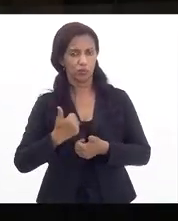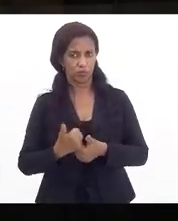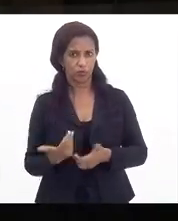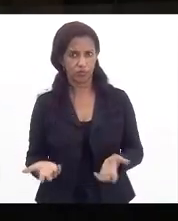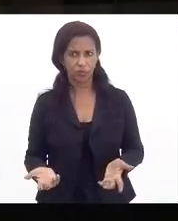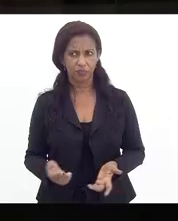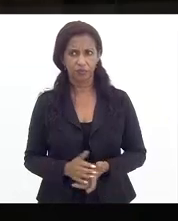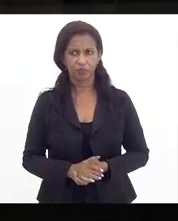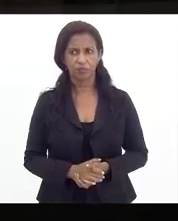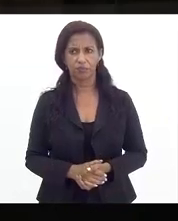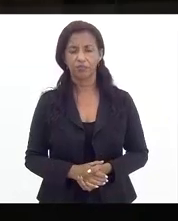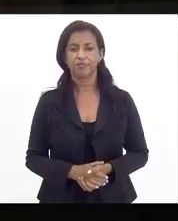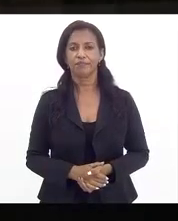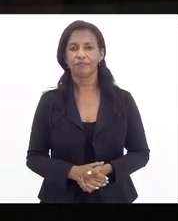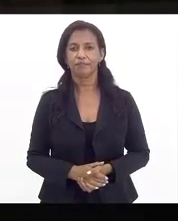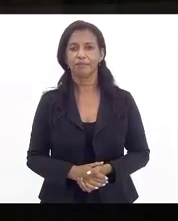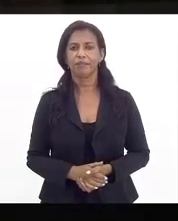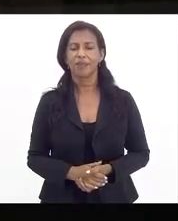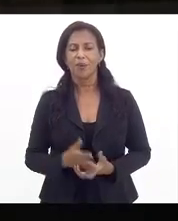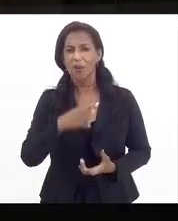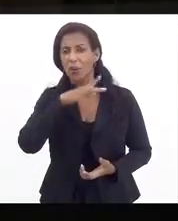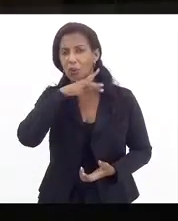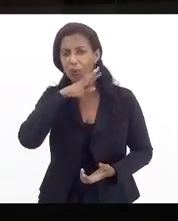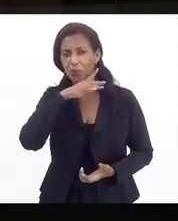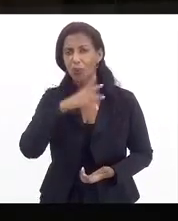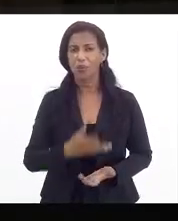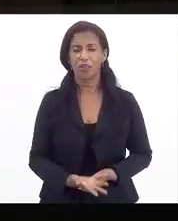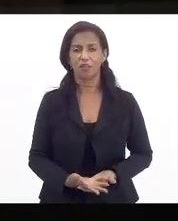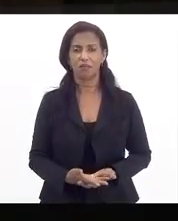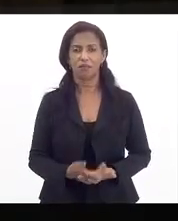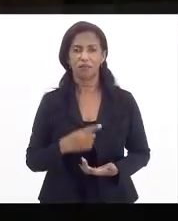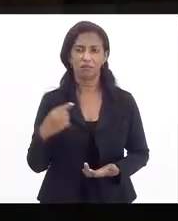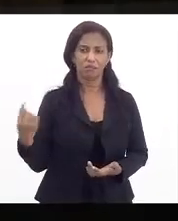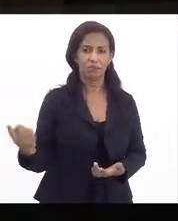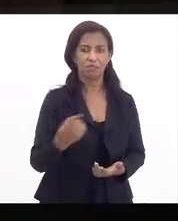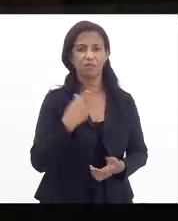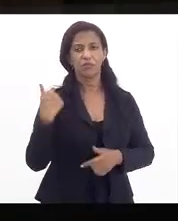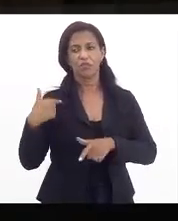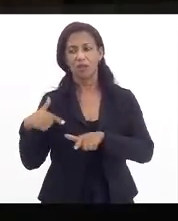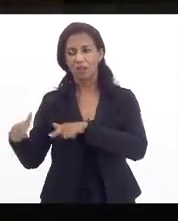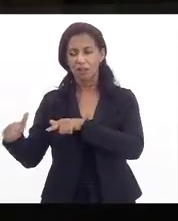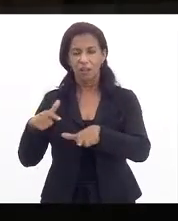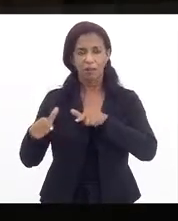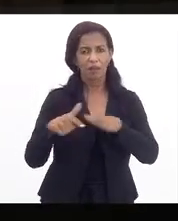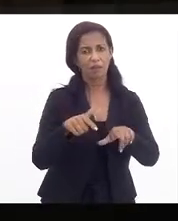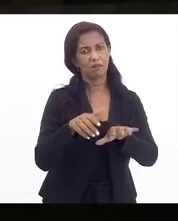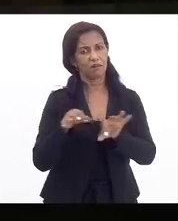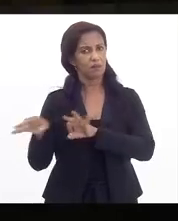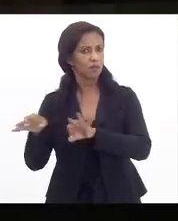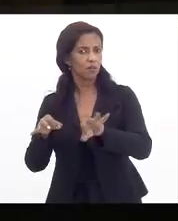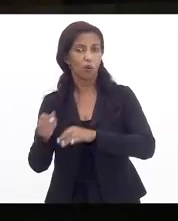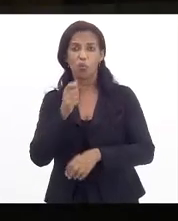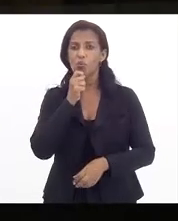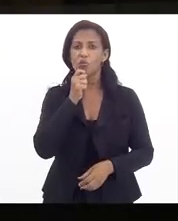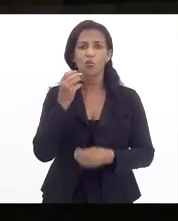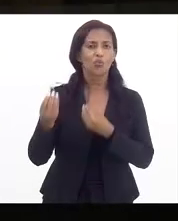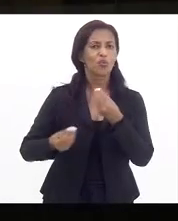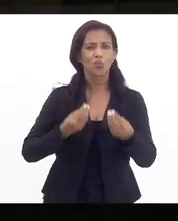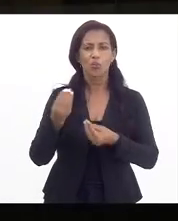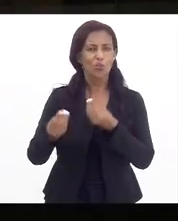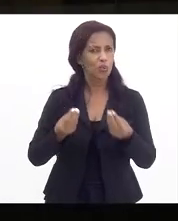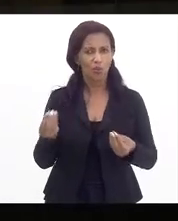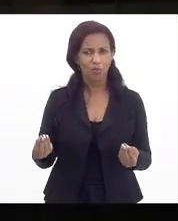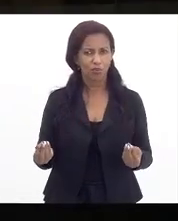amo e é muito ruim a gente trabalhar Dessa forma não tem condição